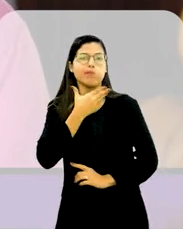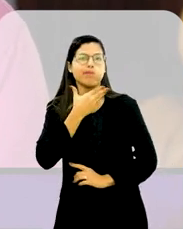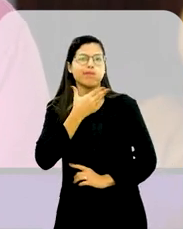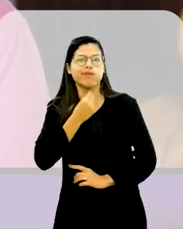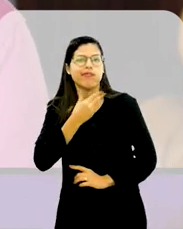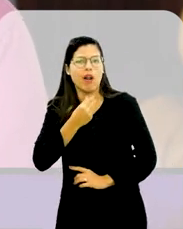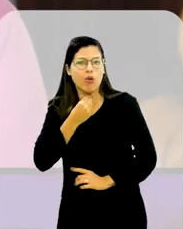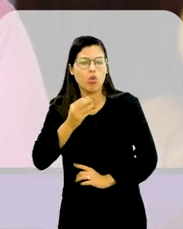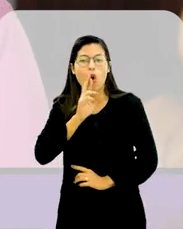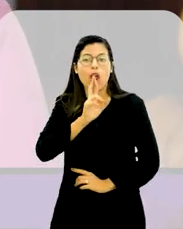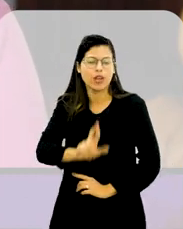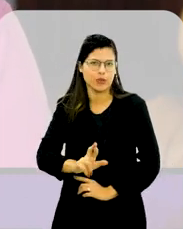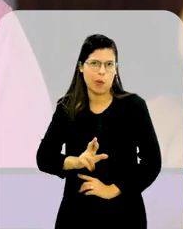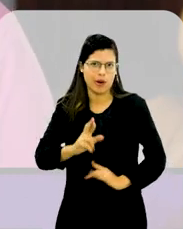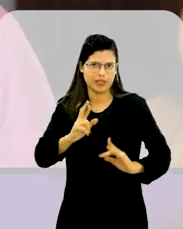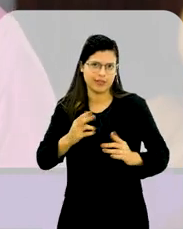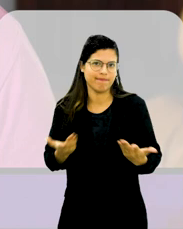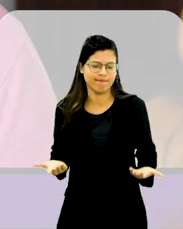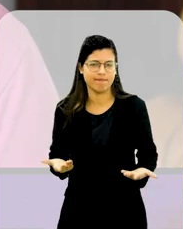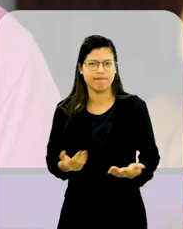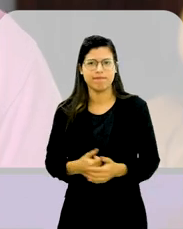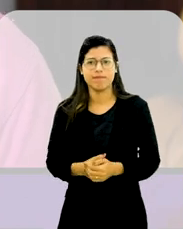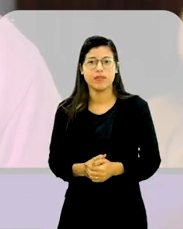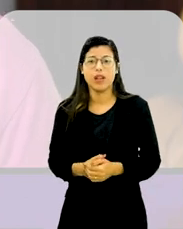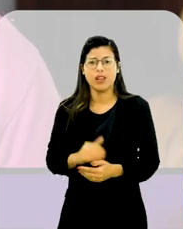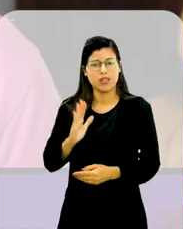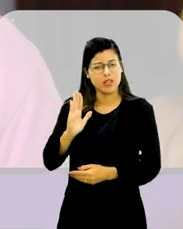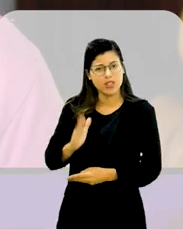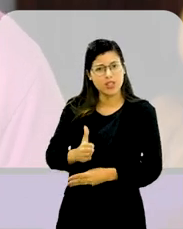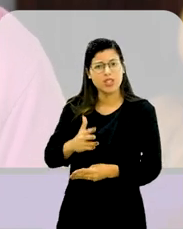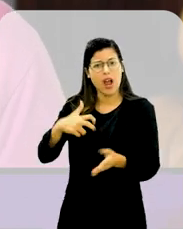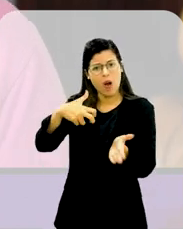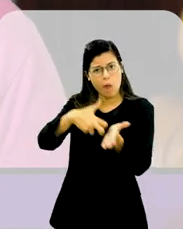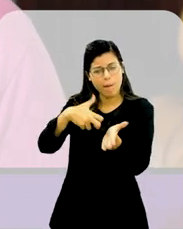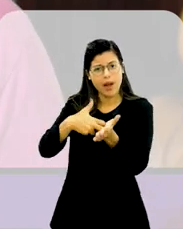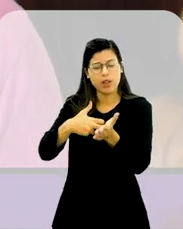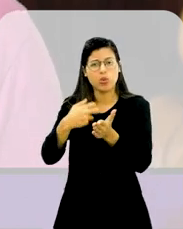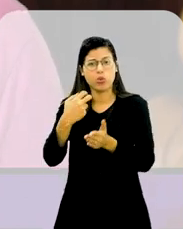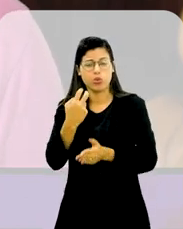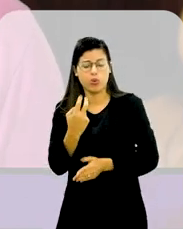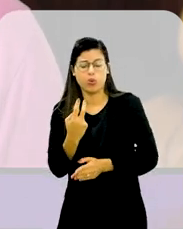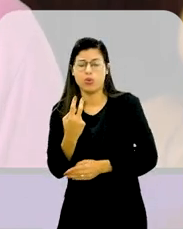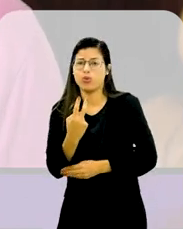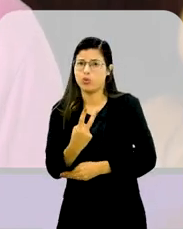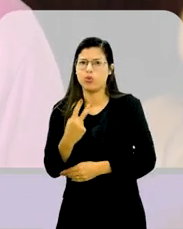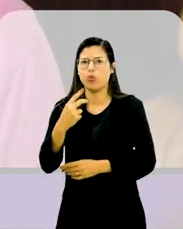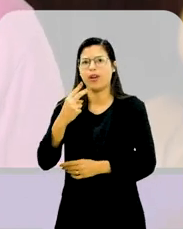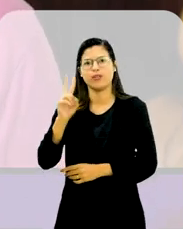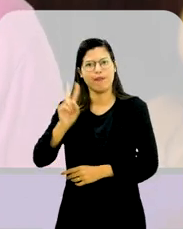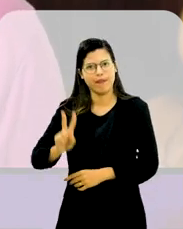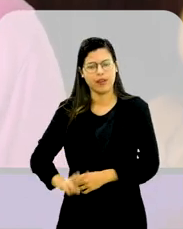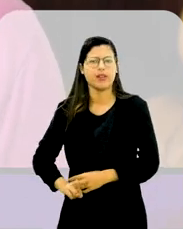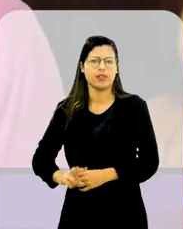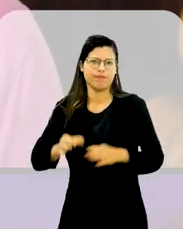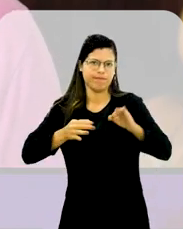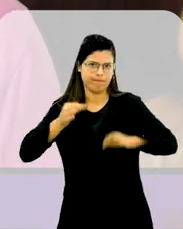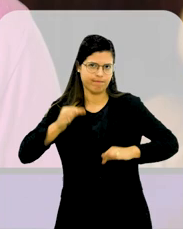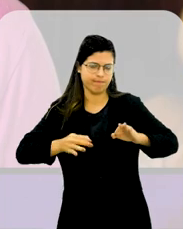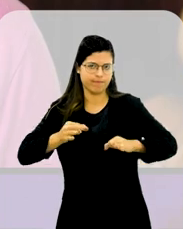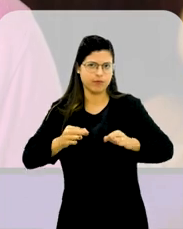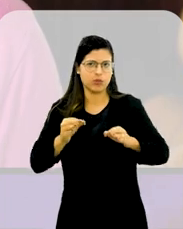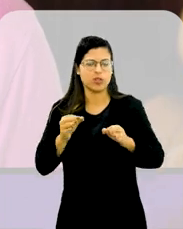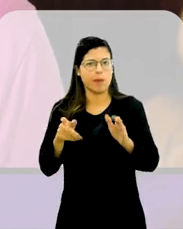resultados por isso a gente diz possível manipulação de resultados ele já foi condenado duas vezes na justiça